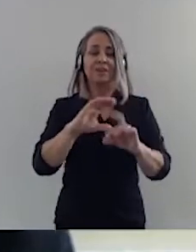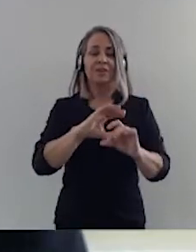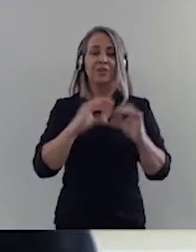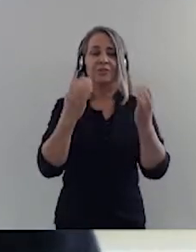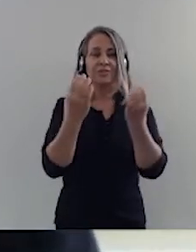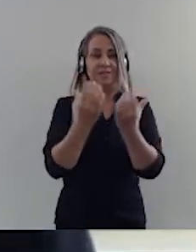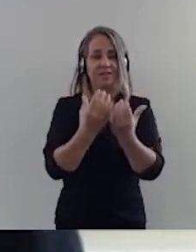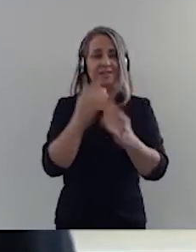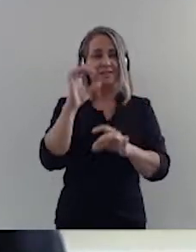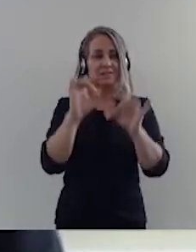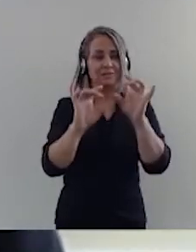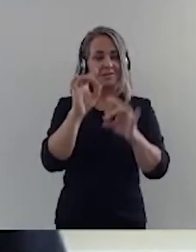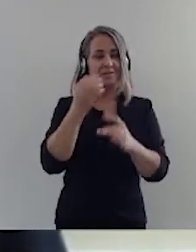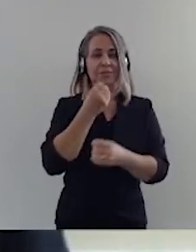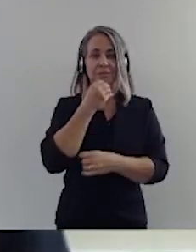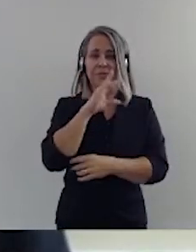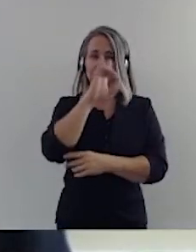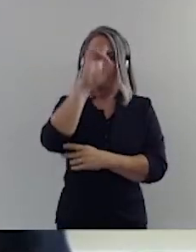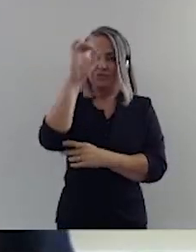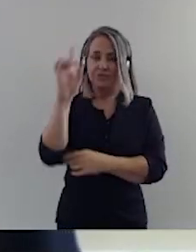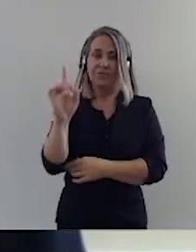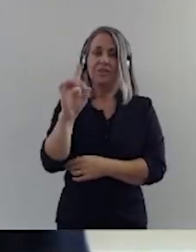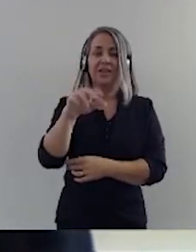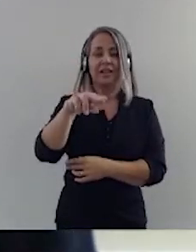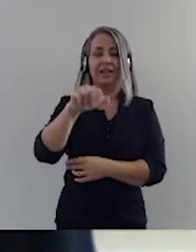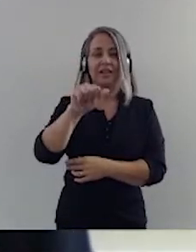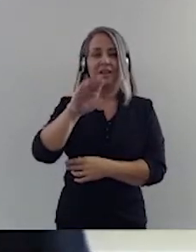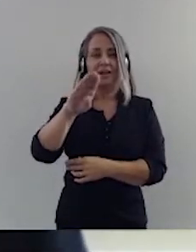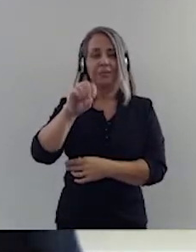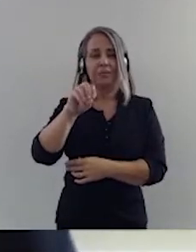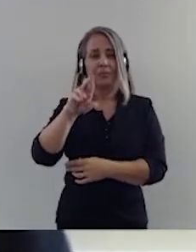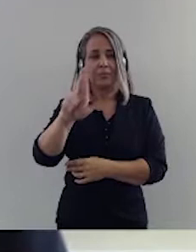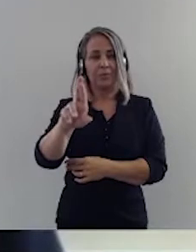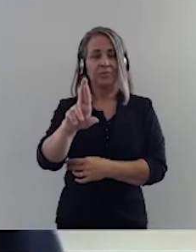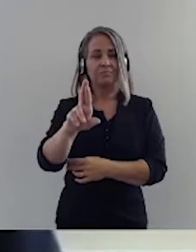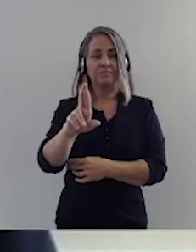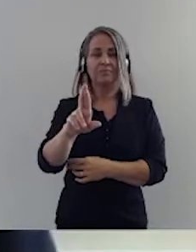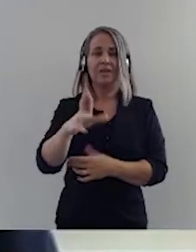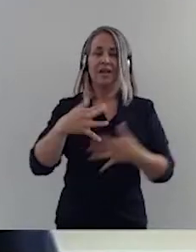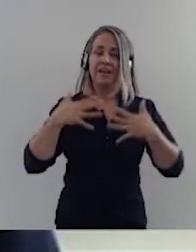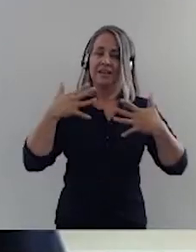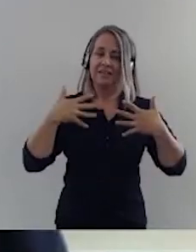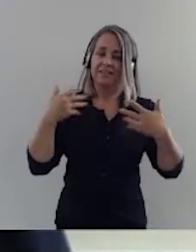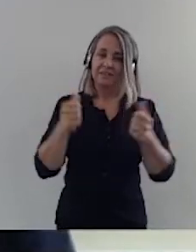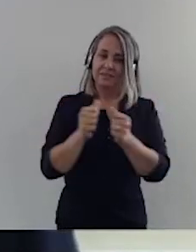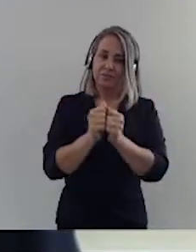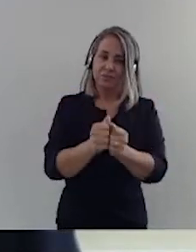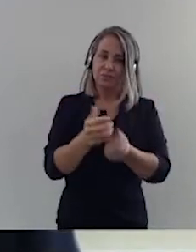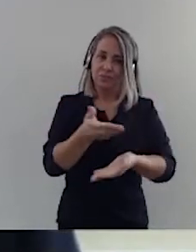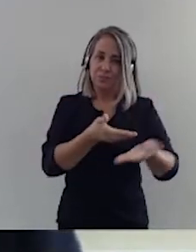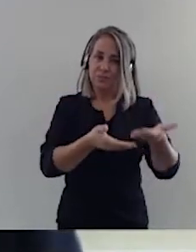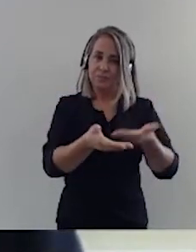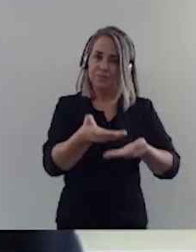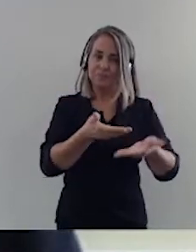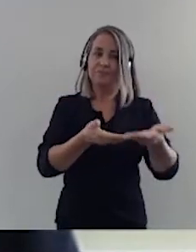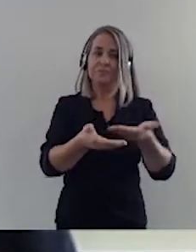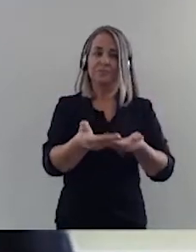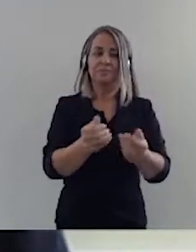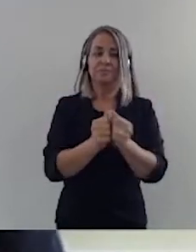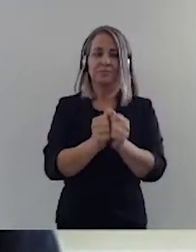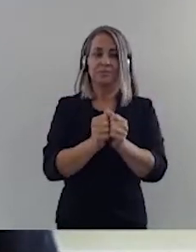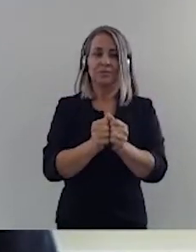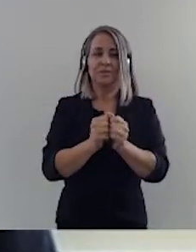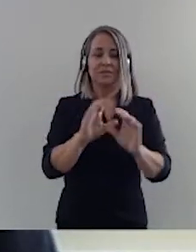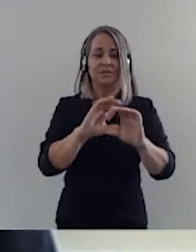Magna. Muito bom dia, doutor Nabor Bulhões, também uma alegria enorme estar compartilhando com o senhor